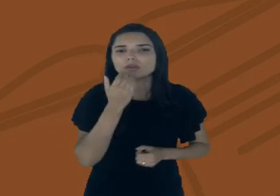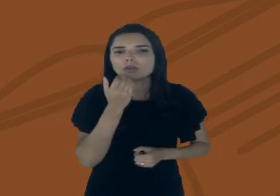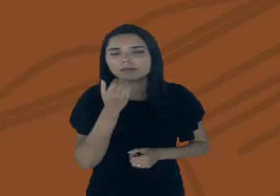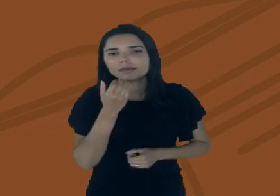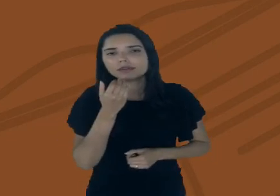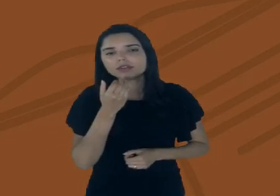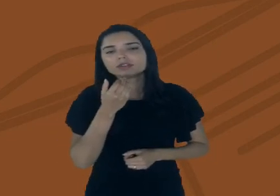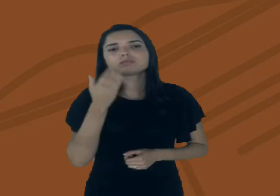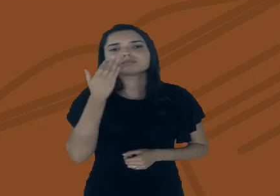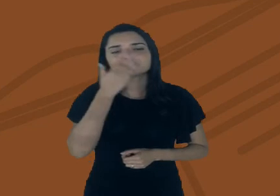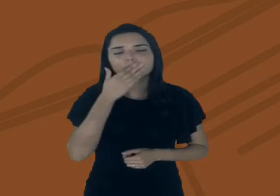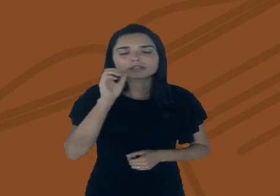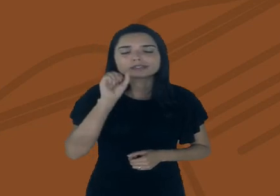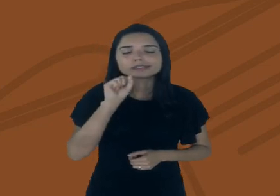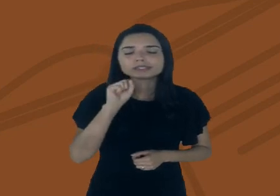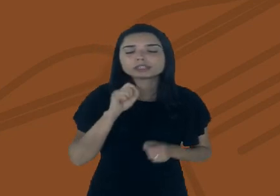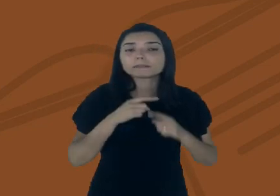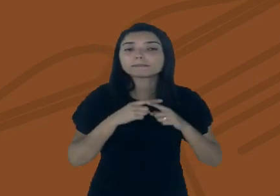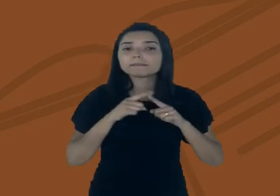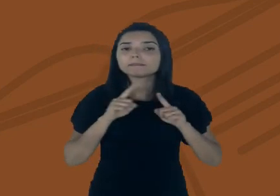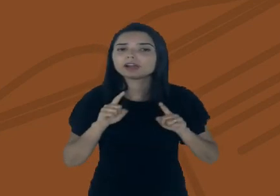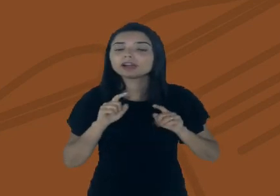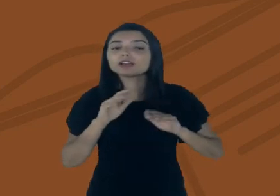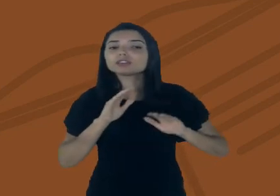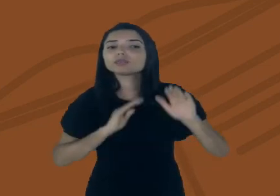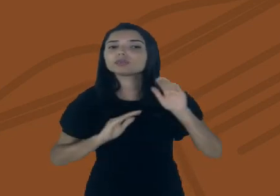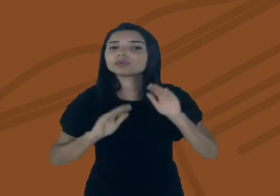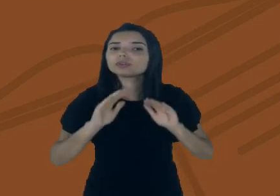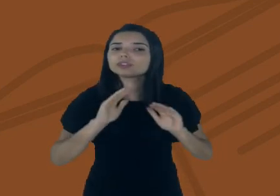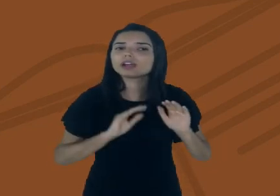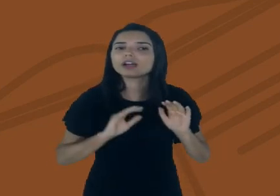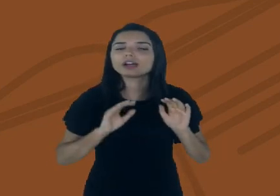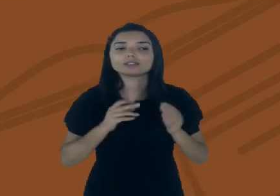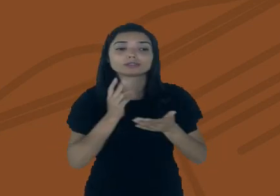especiais, não todos os momentos da vida cotidiana, tá certo? Então,